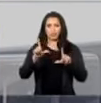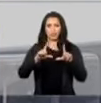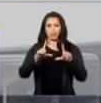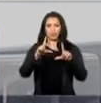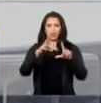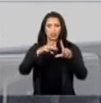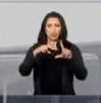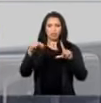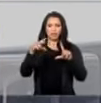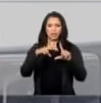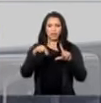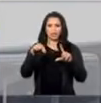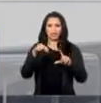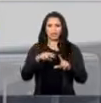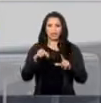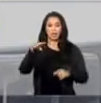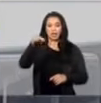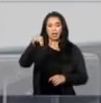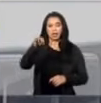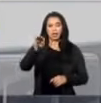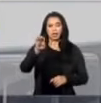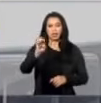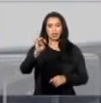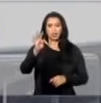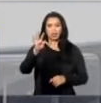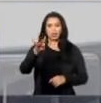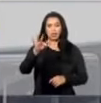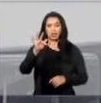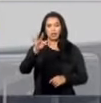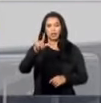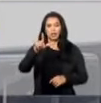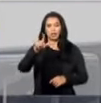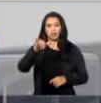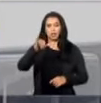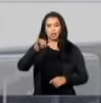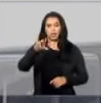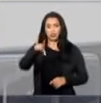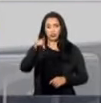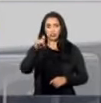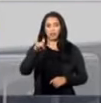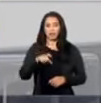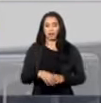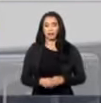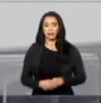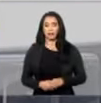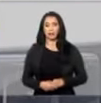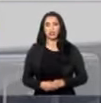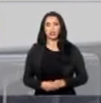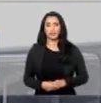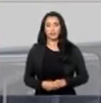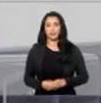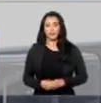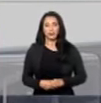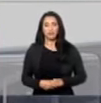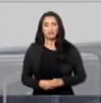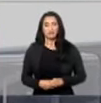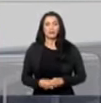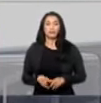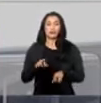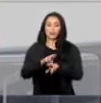Vale lembrar que o Netflix está sozinho, atuando sozinho no mercado brasileiro. E nós temos diversas